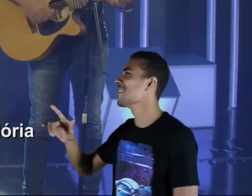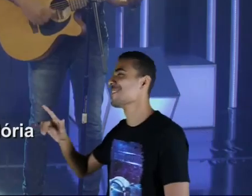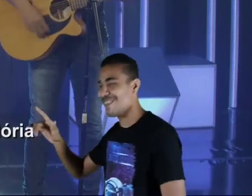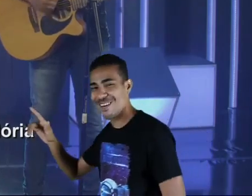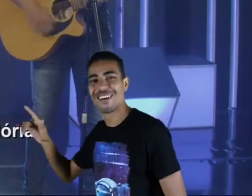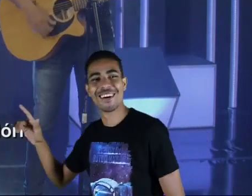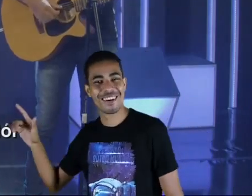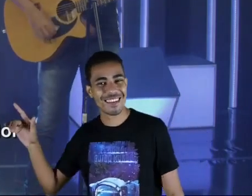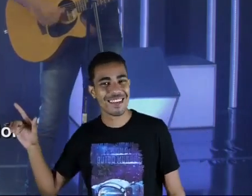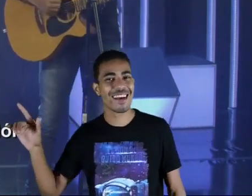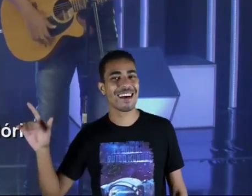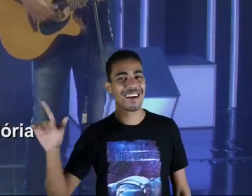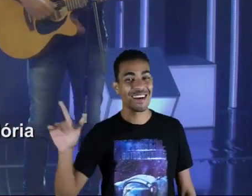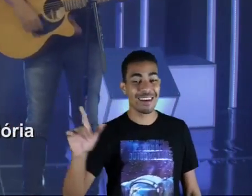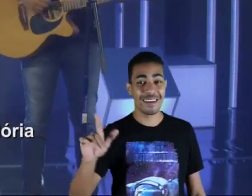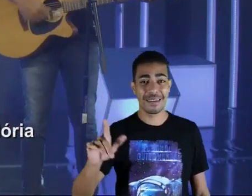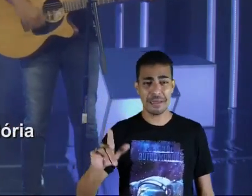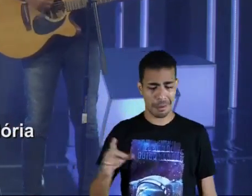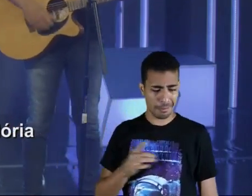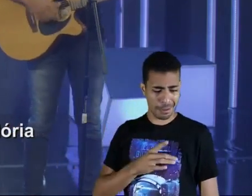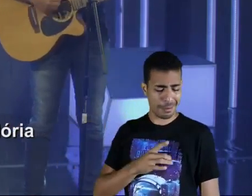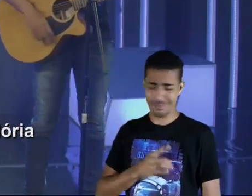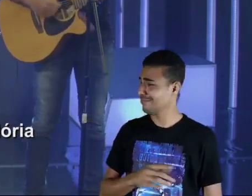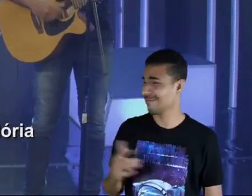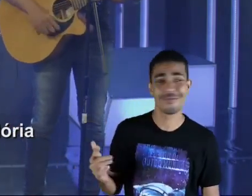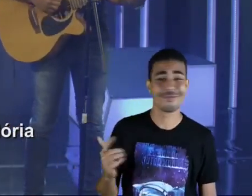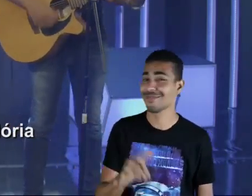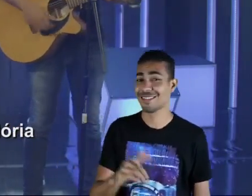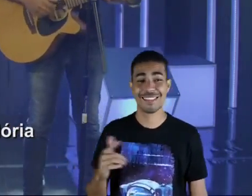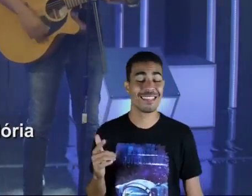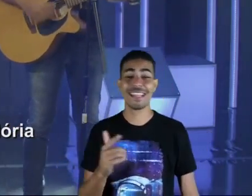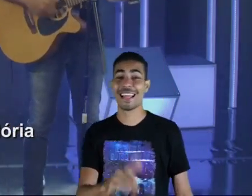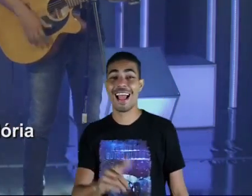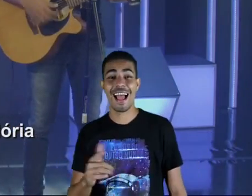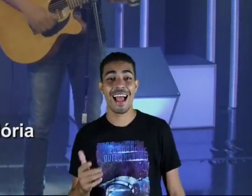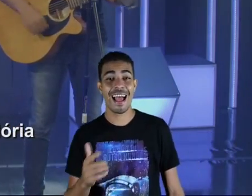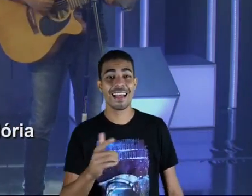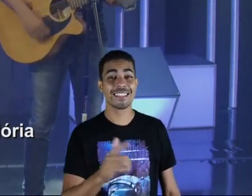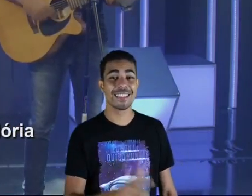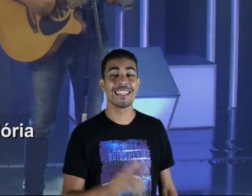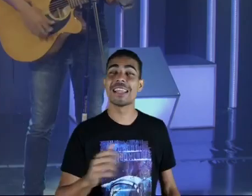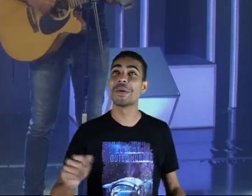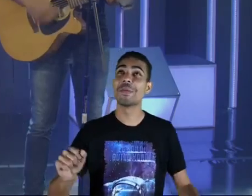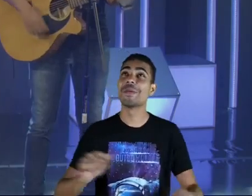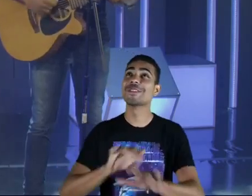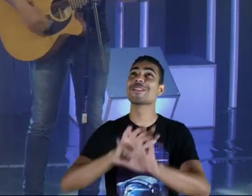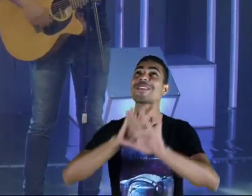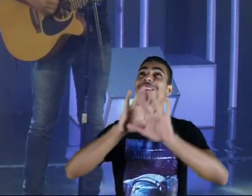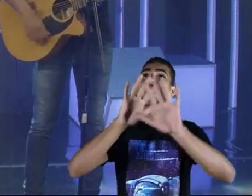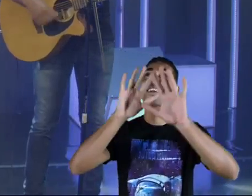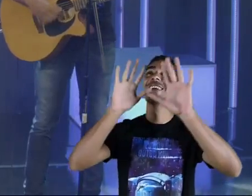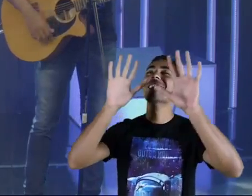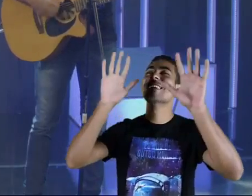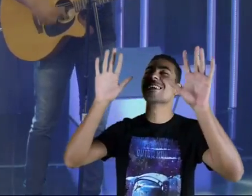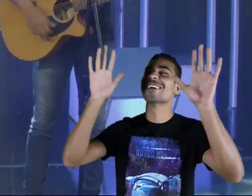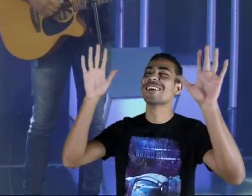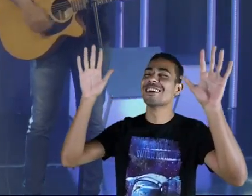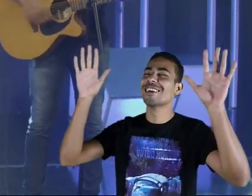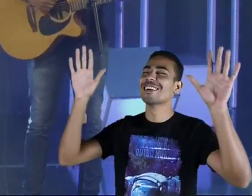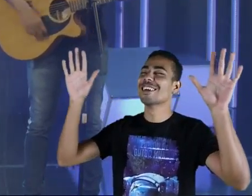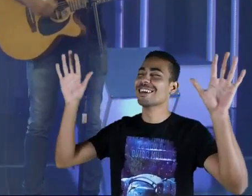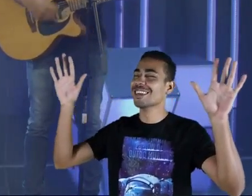a vitória, sem temor, a ti damos